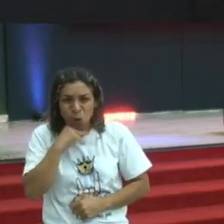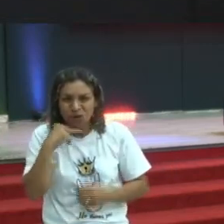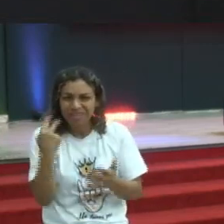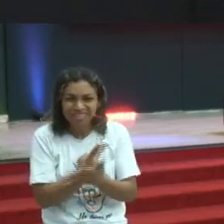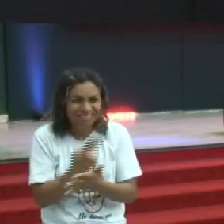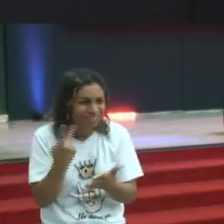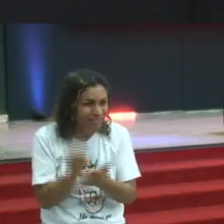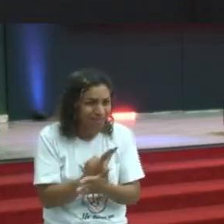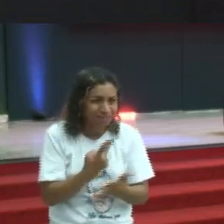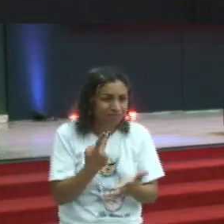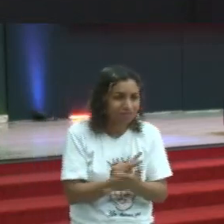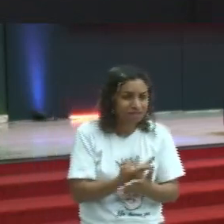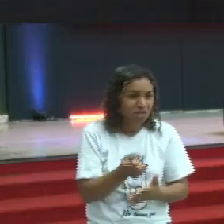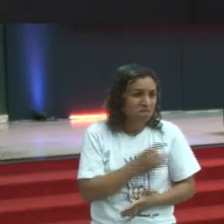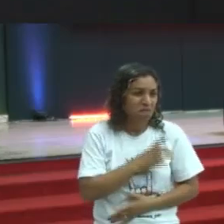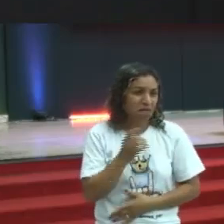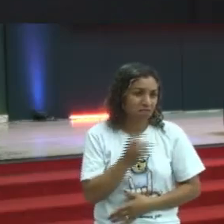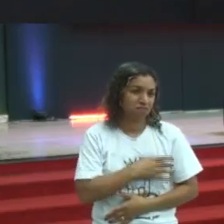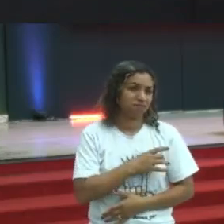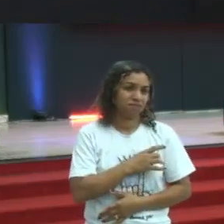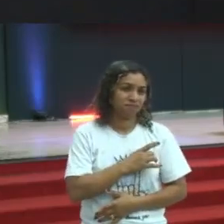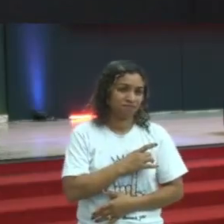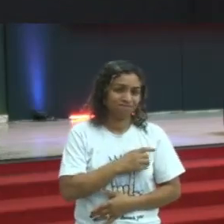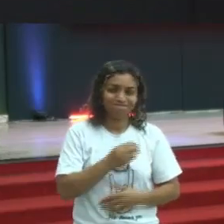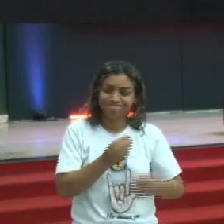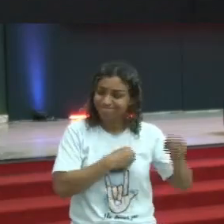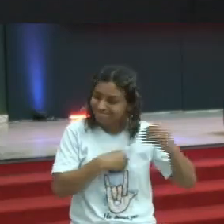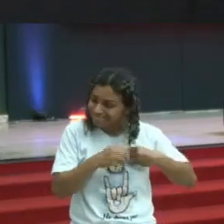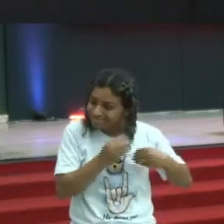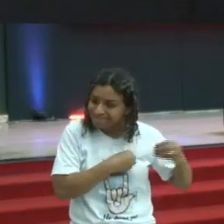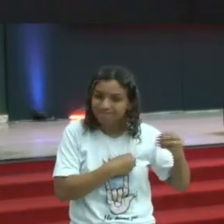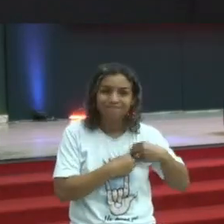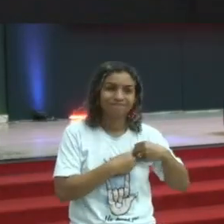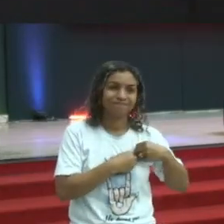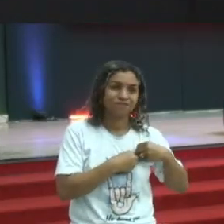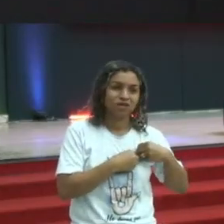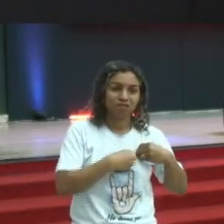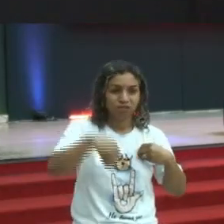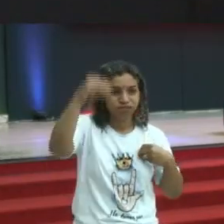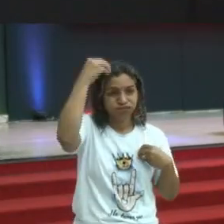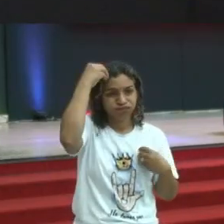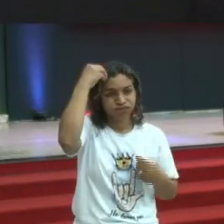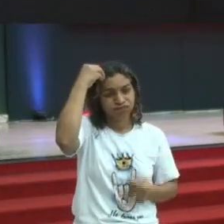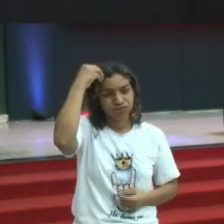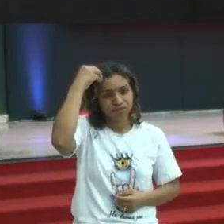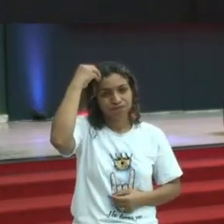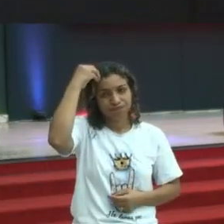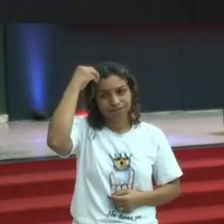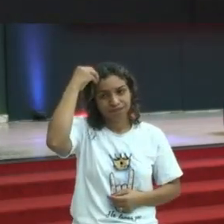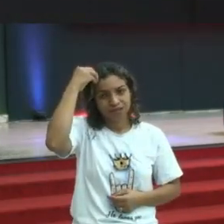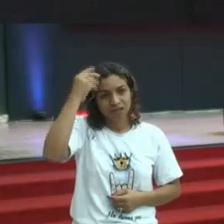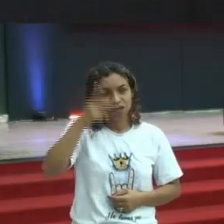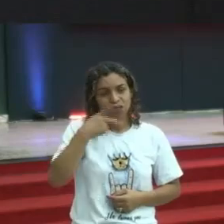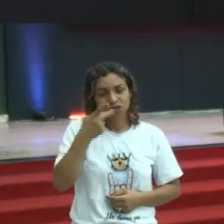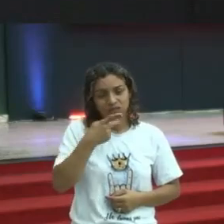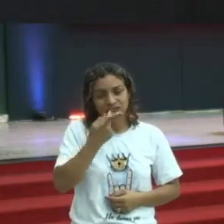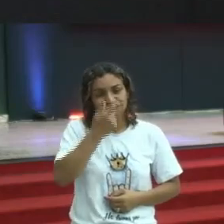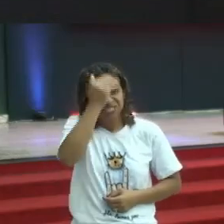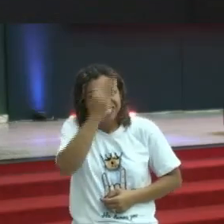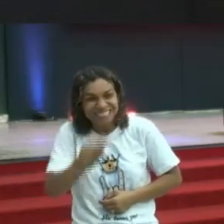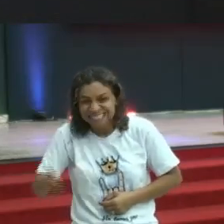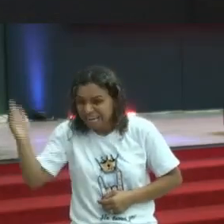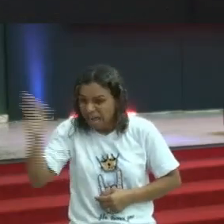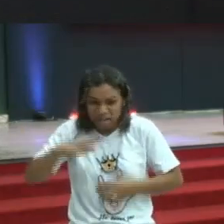erros, medos, pecados, culpa. E quando falamos de